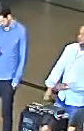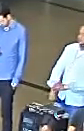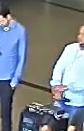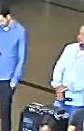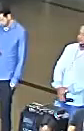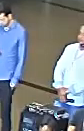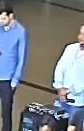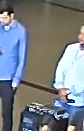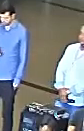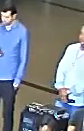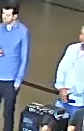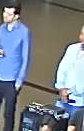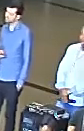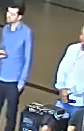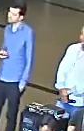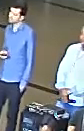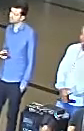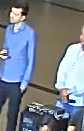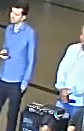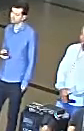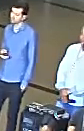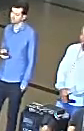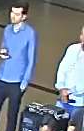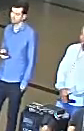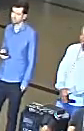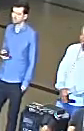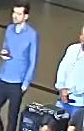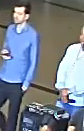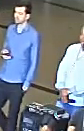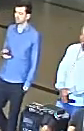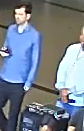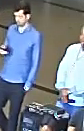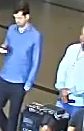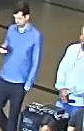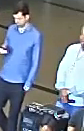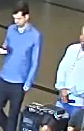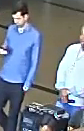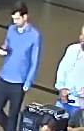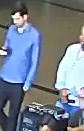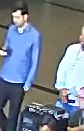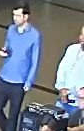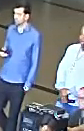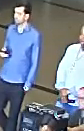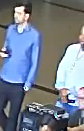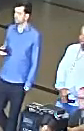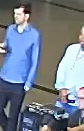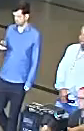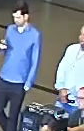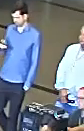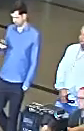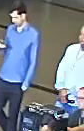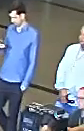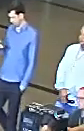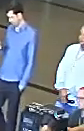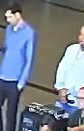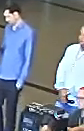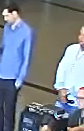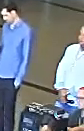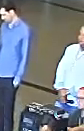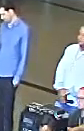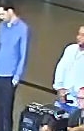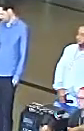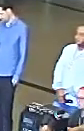julho de 2018 eh deverá ser dotado de plataforma elevatória ou outra eh equipamento similar